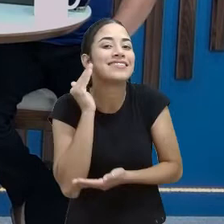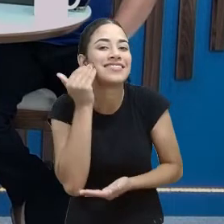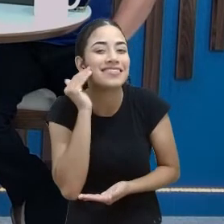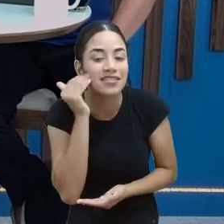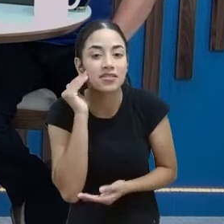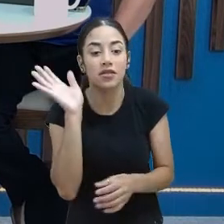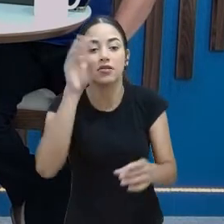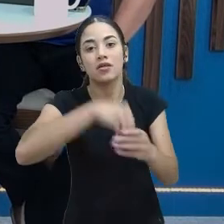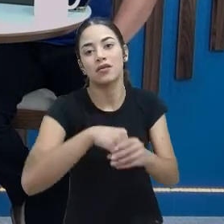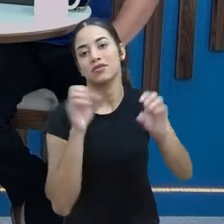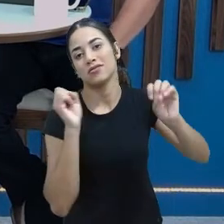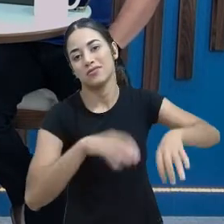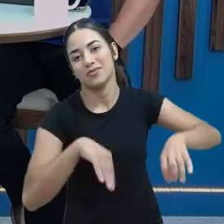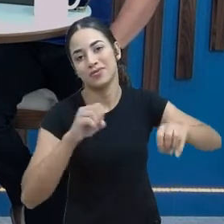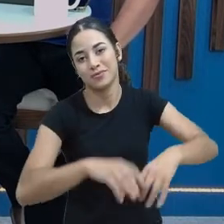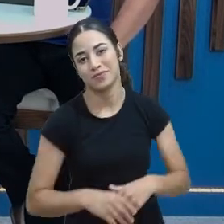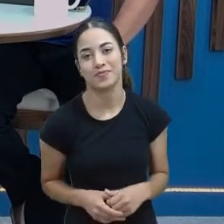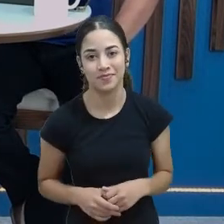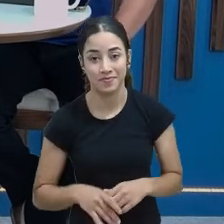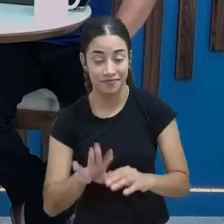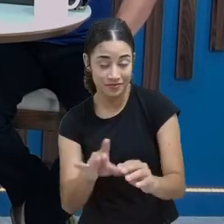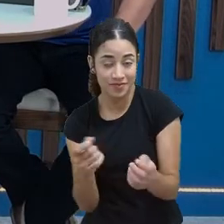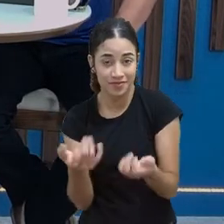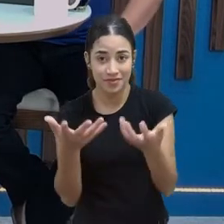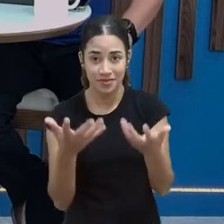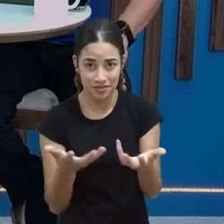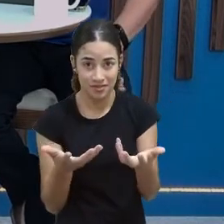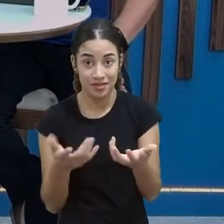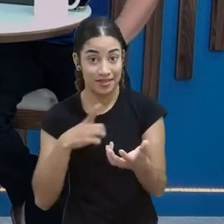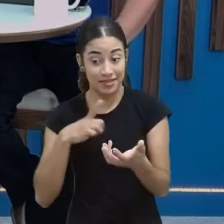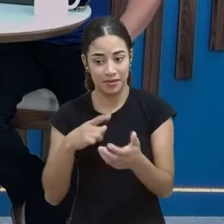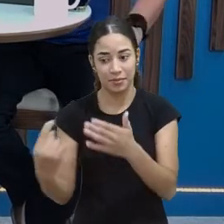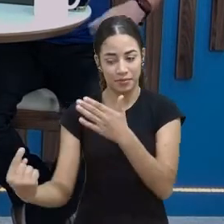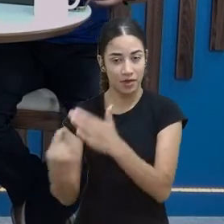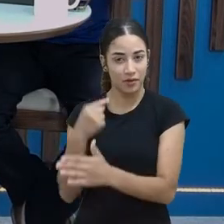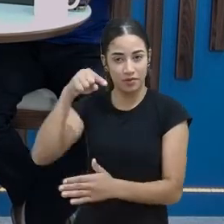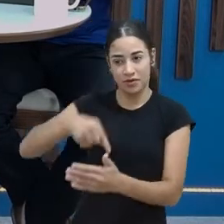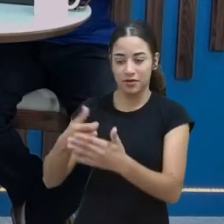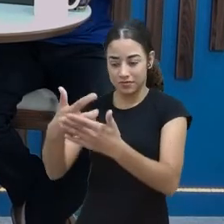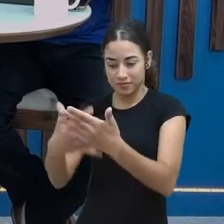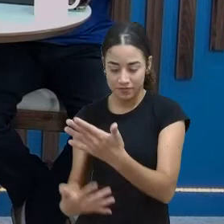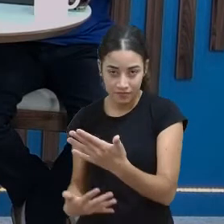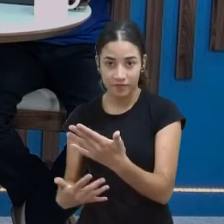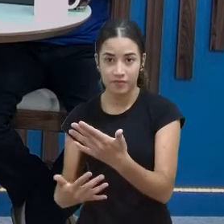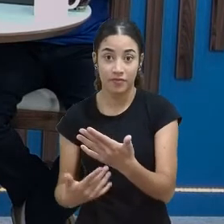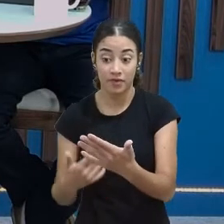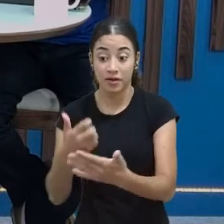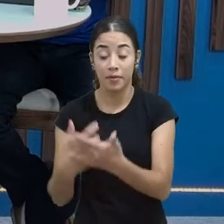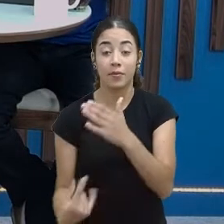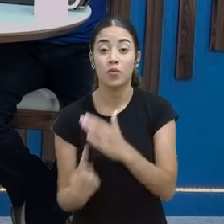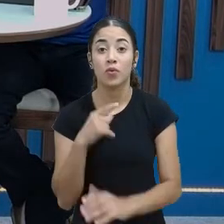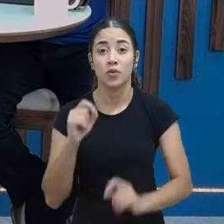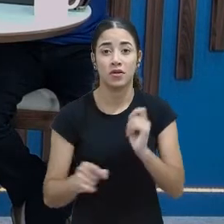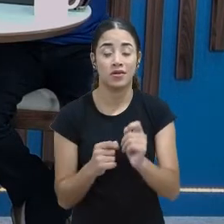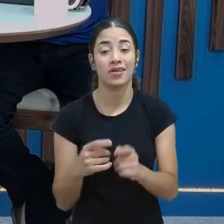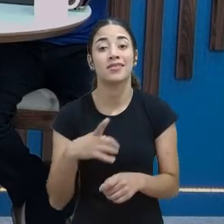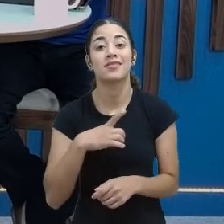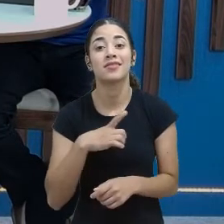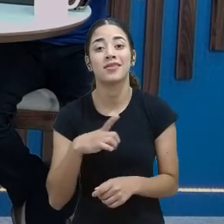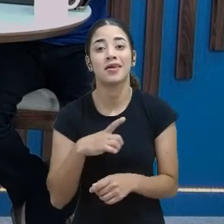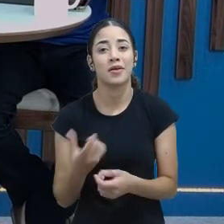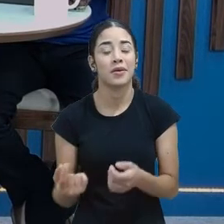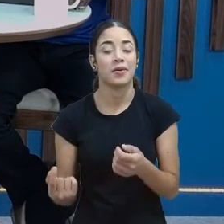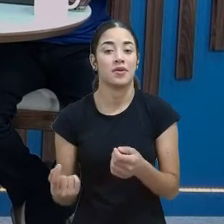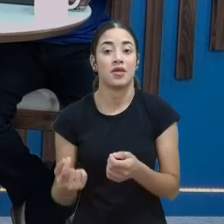da educação. E, se me permite, eu já tenho uma perguntinha aqui no chat, viu, professora? Ótimo. No chat, perguntando se havia escravidão antes